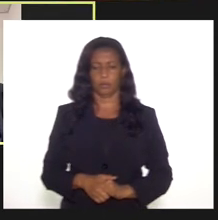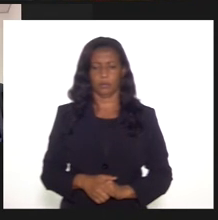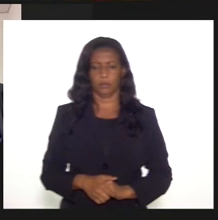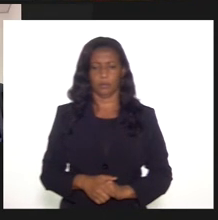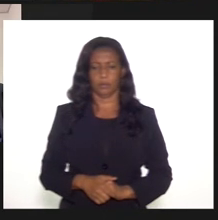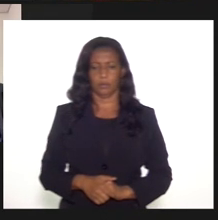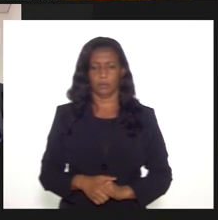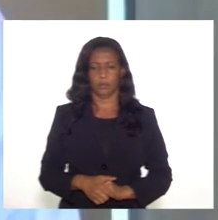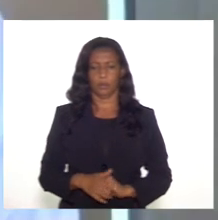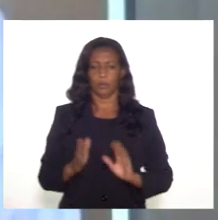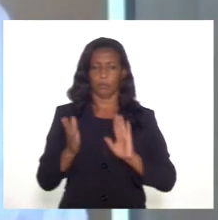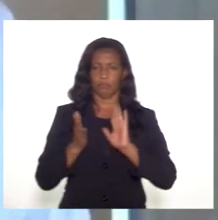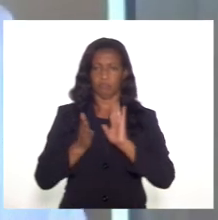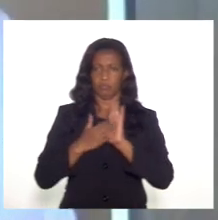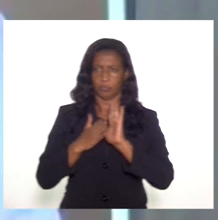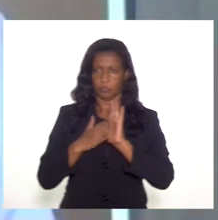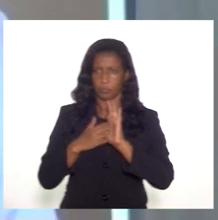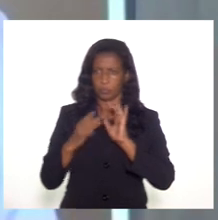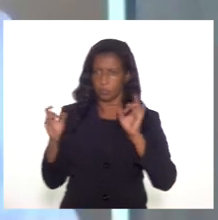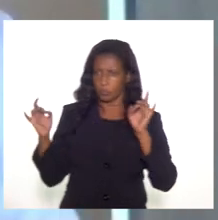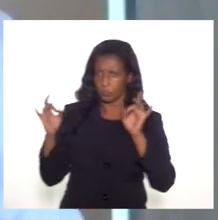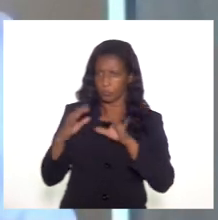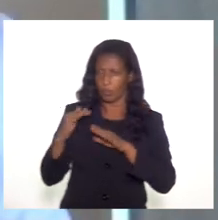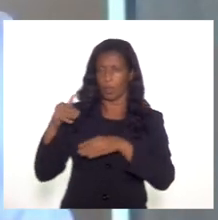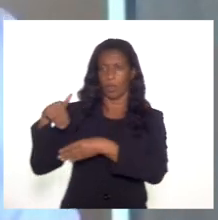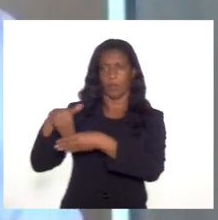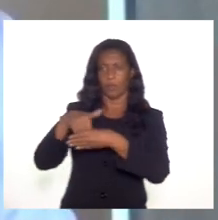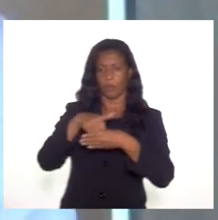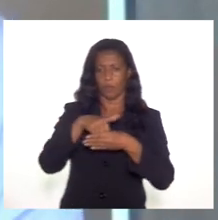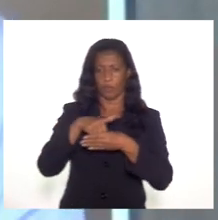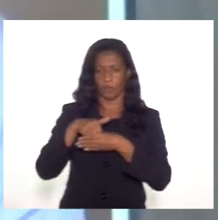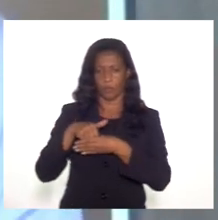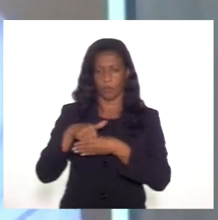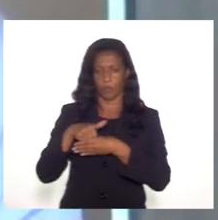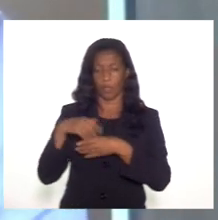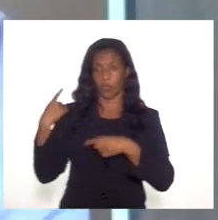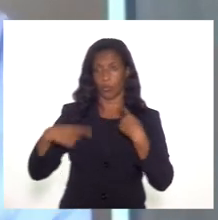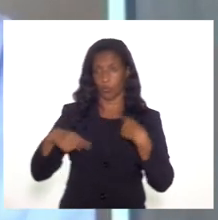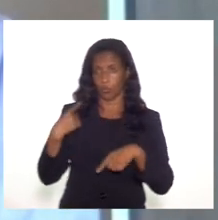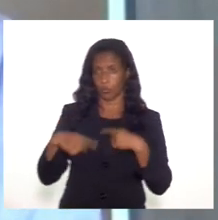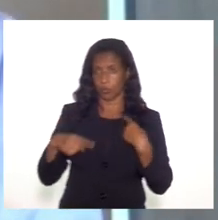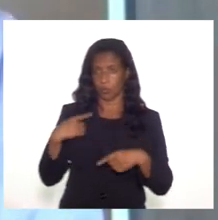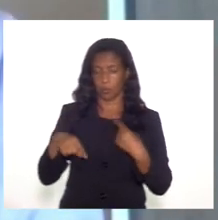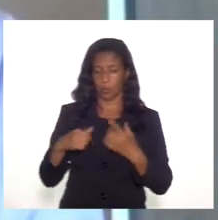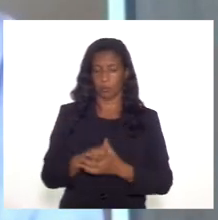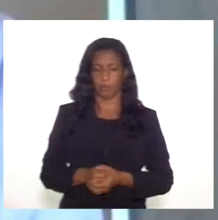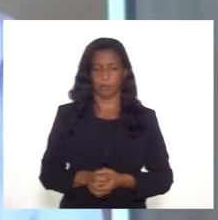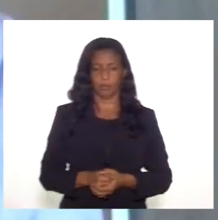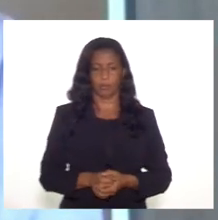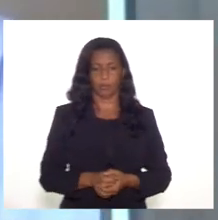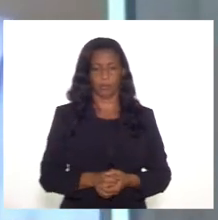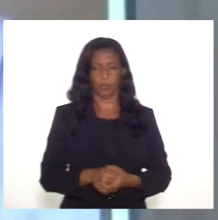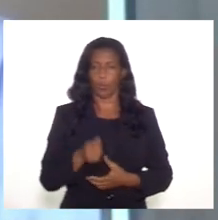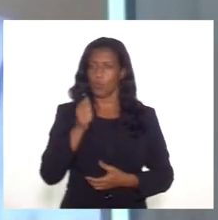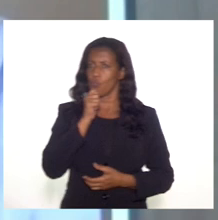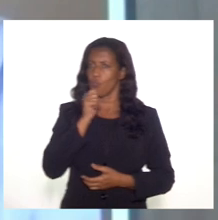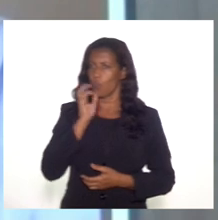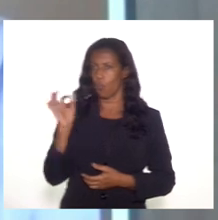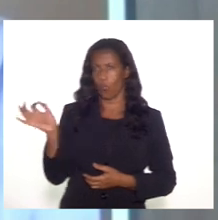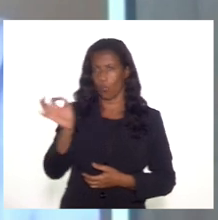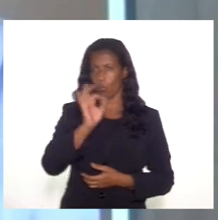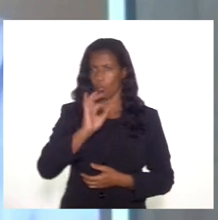Com os pareceres emitidos em votação, em discussão. Não havendo...